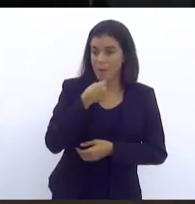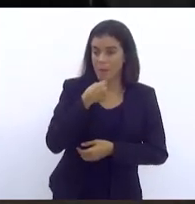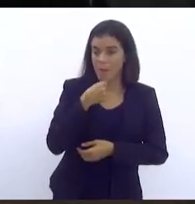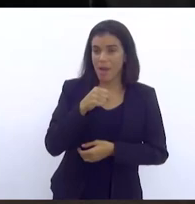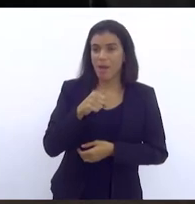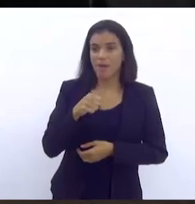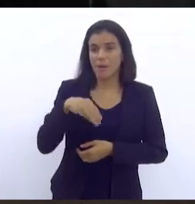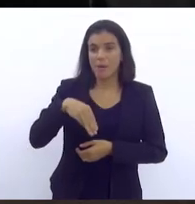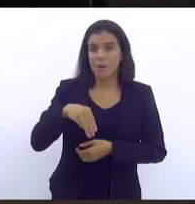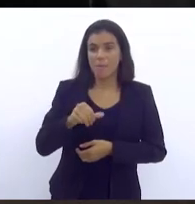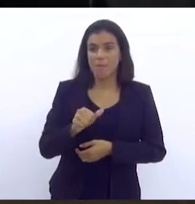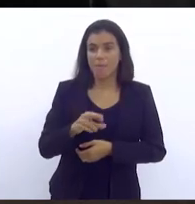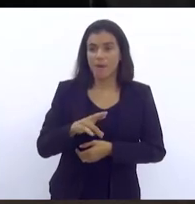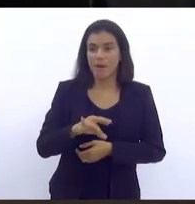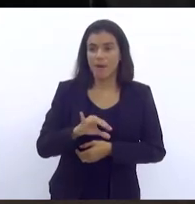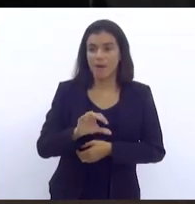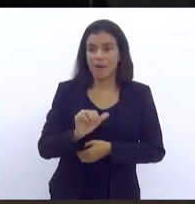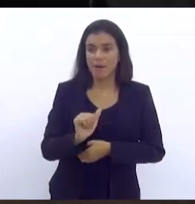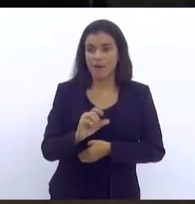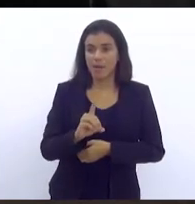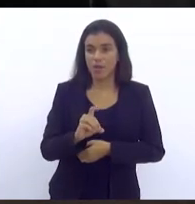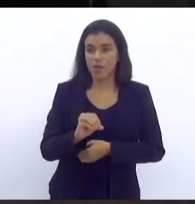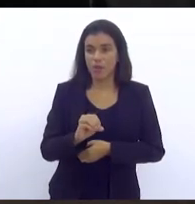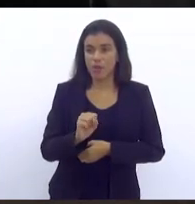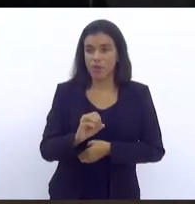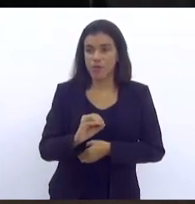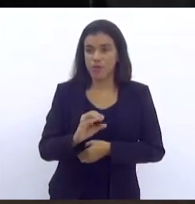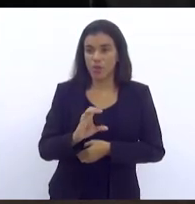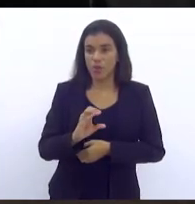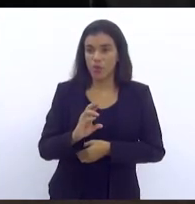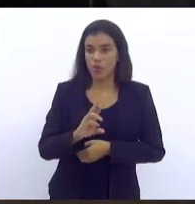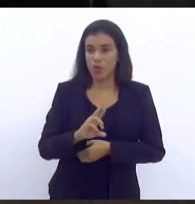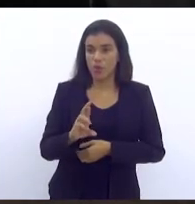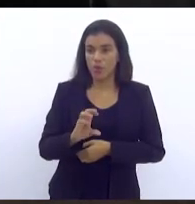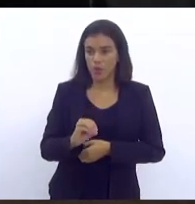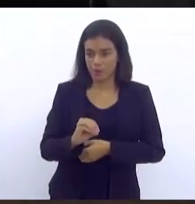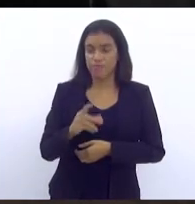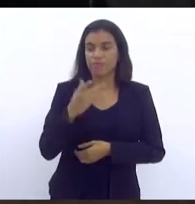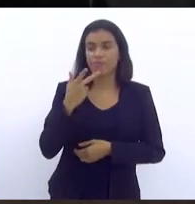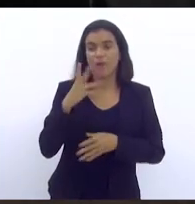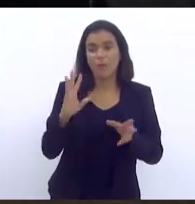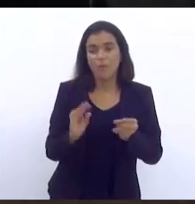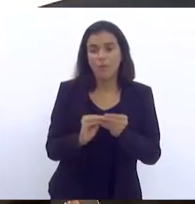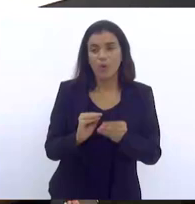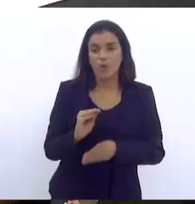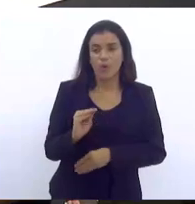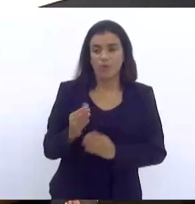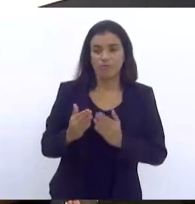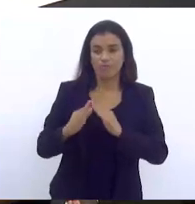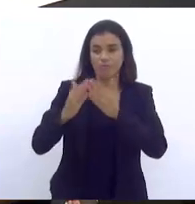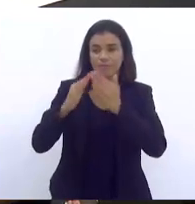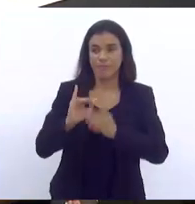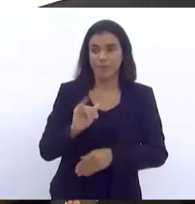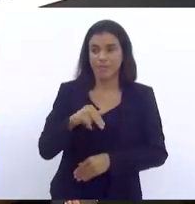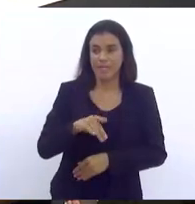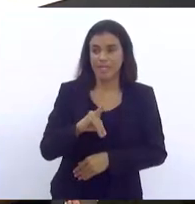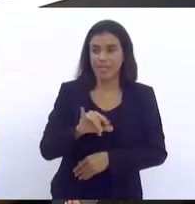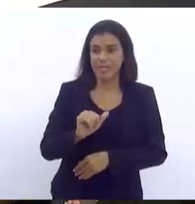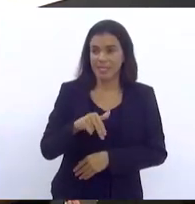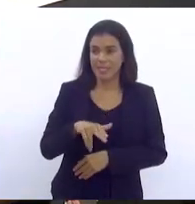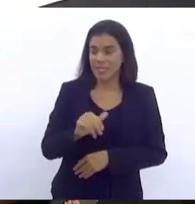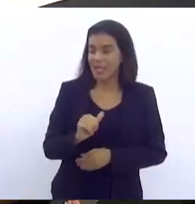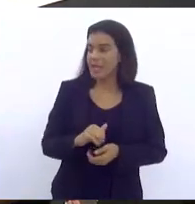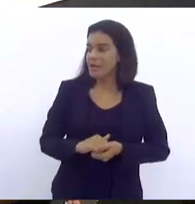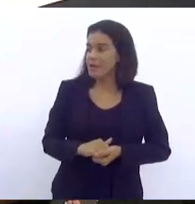Maria do Socorro que vai falar um pouco da favela da indiana no bairro da Tijuca obrigada gente Obrigado Larissa